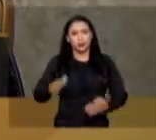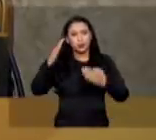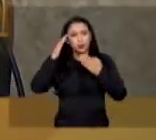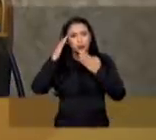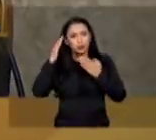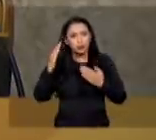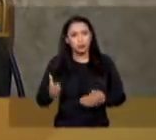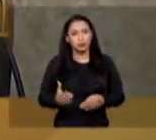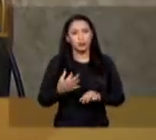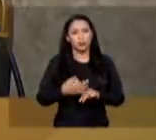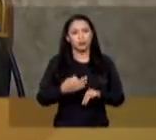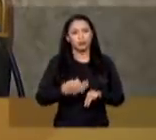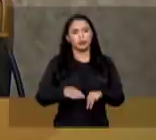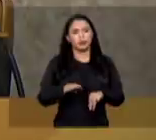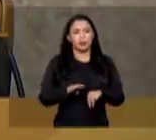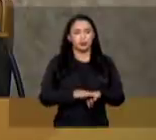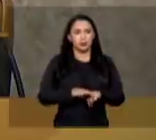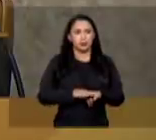Gilmar Mendes.